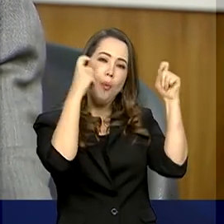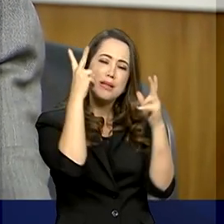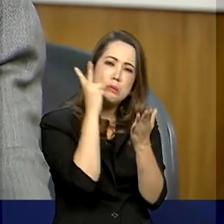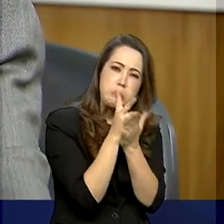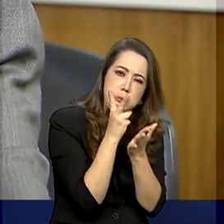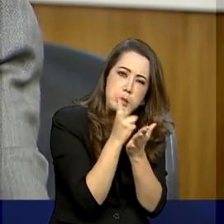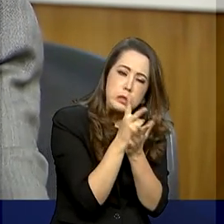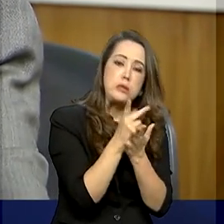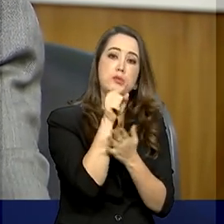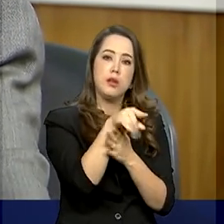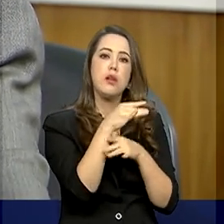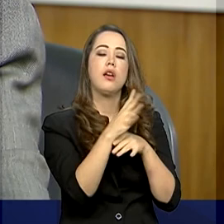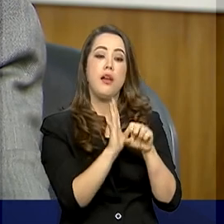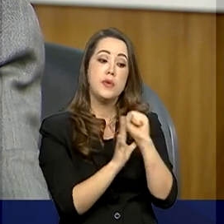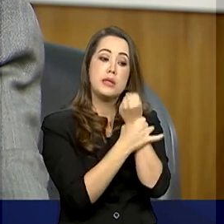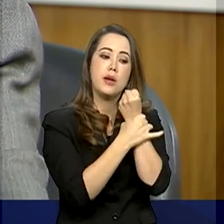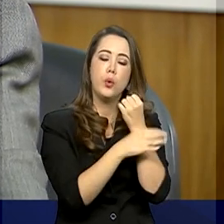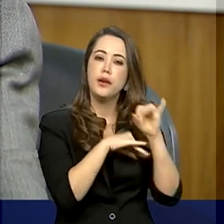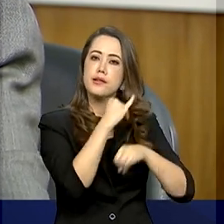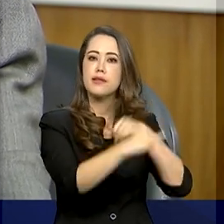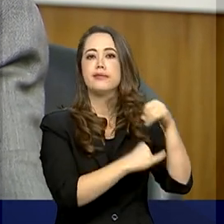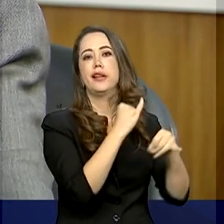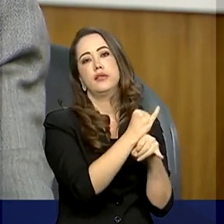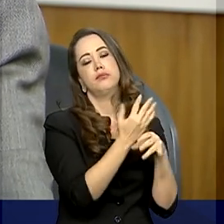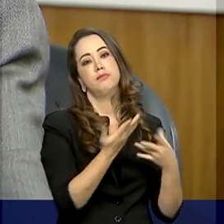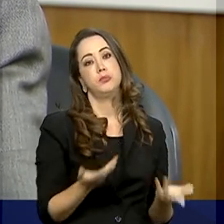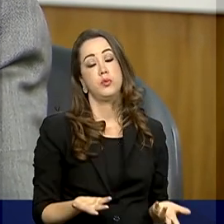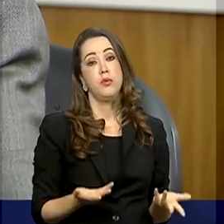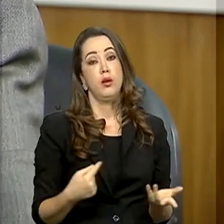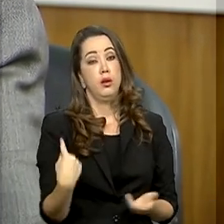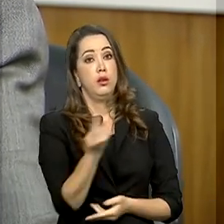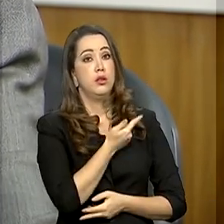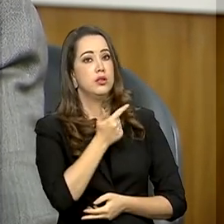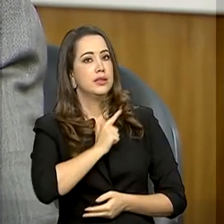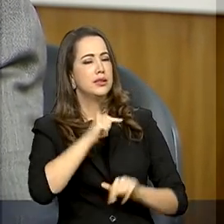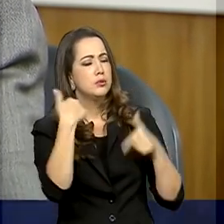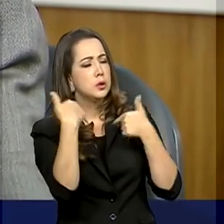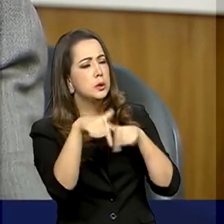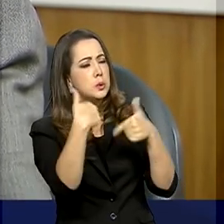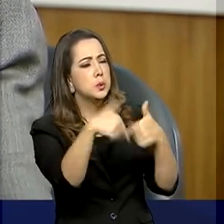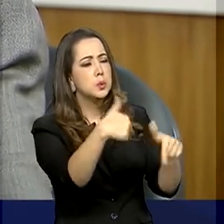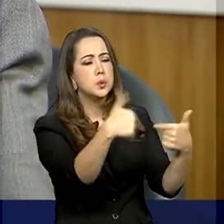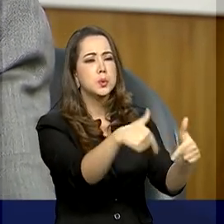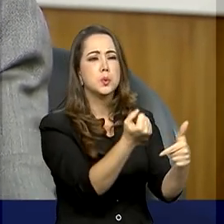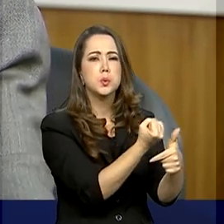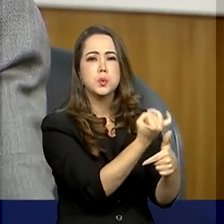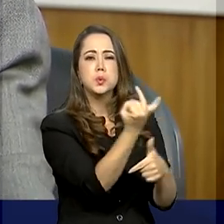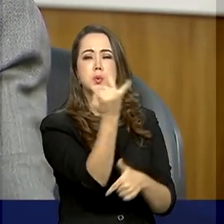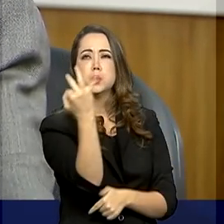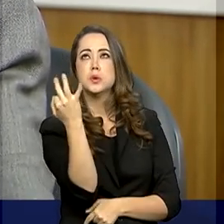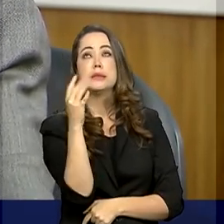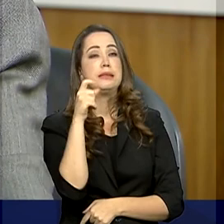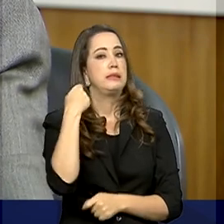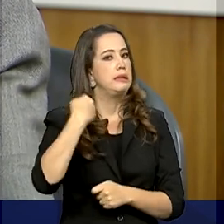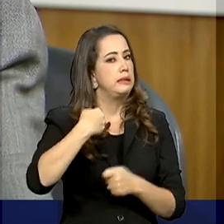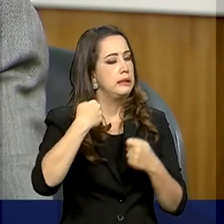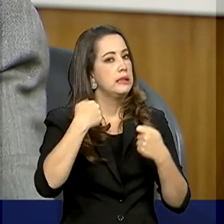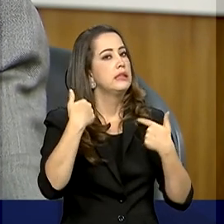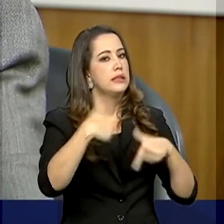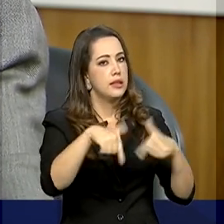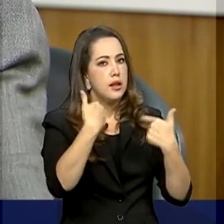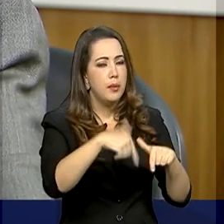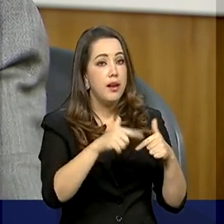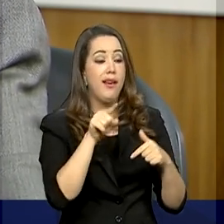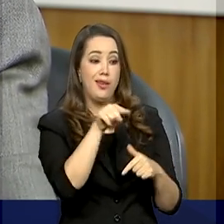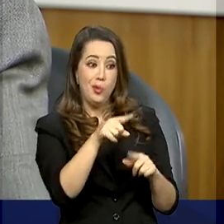da sua informação e da sua rede de internet nós temos trabalhado muito em torno disso temos esse